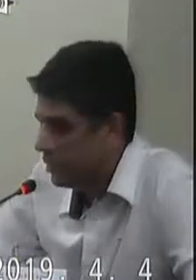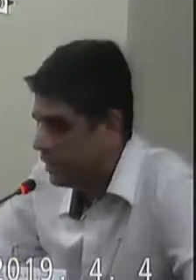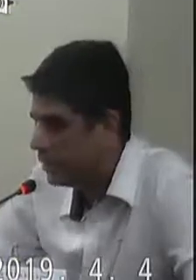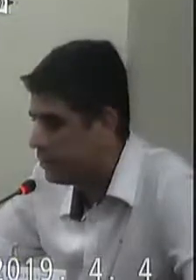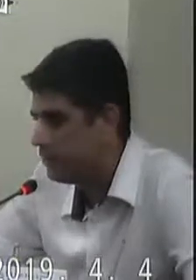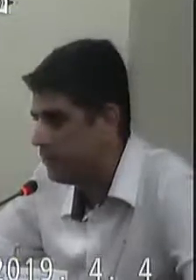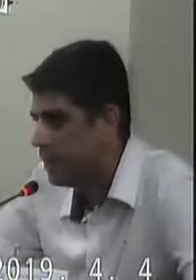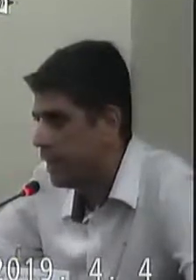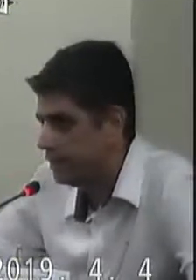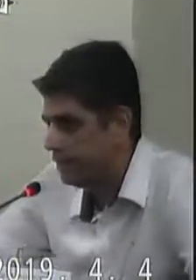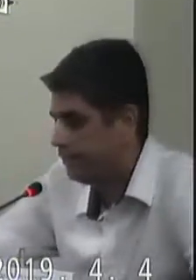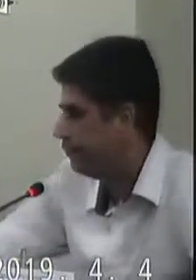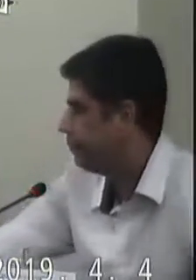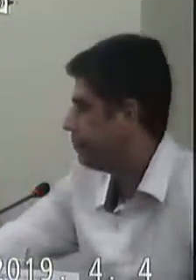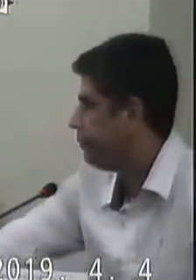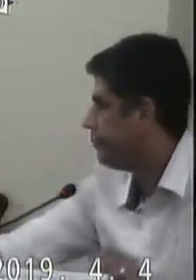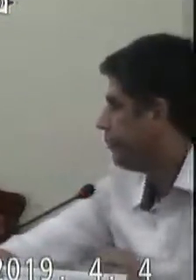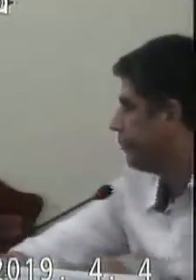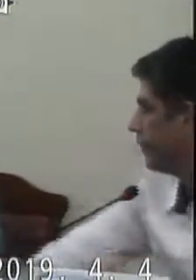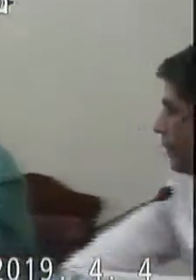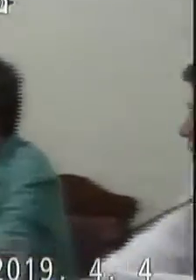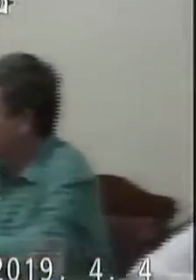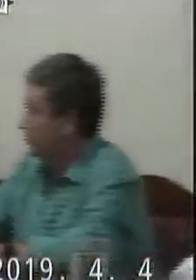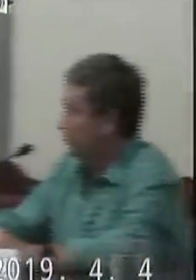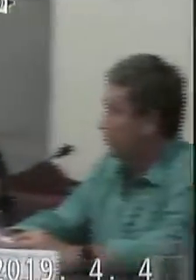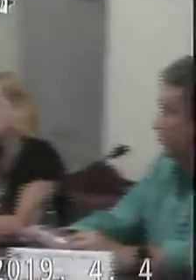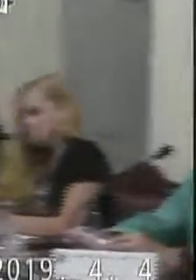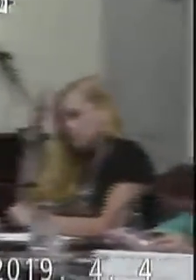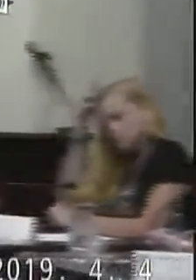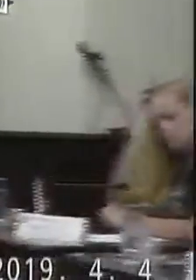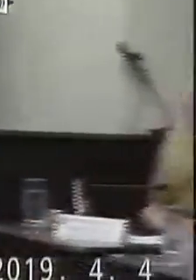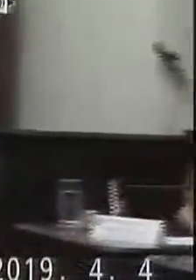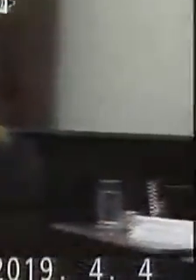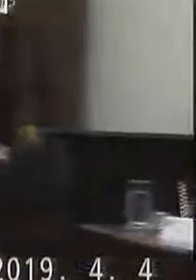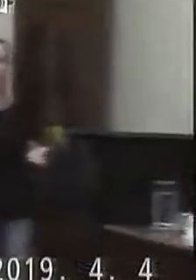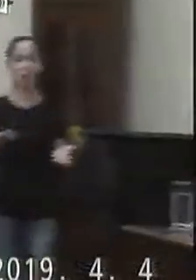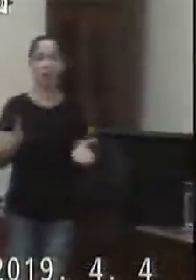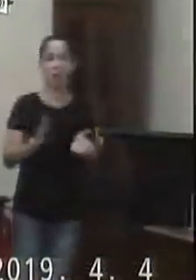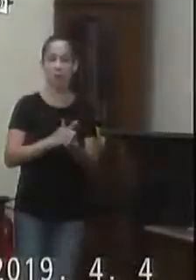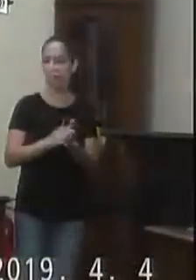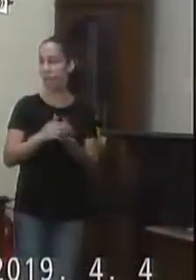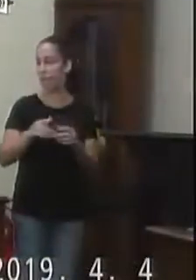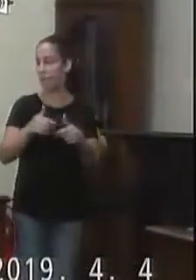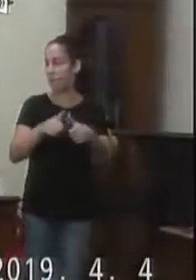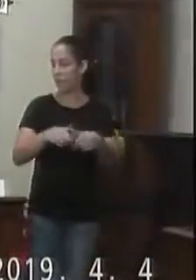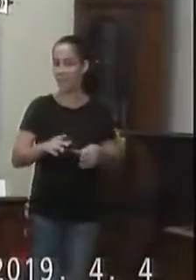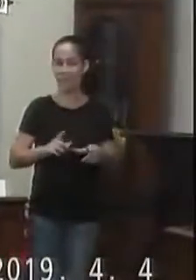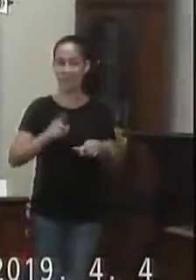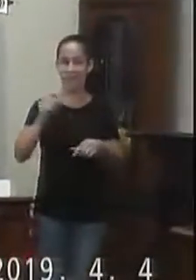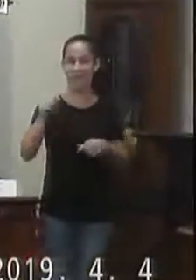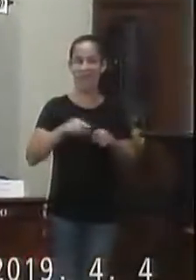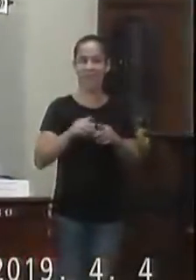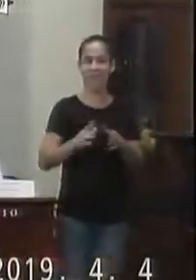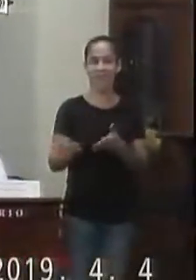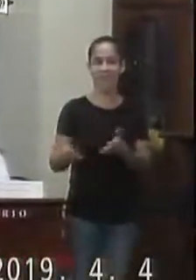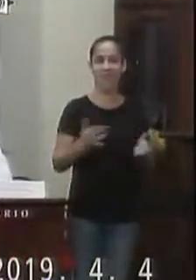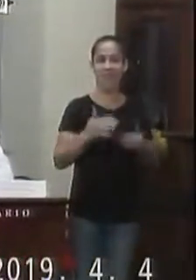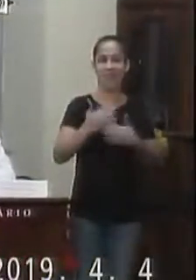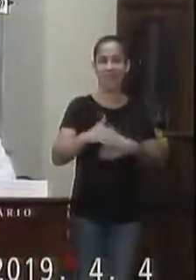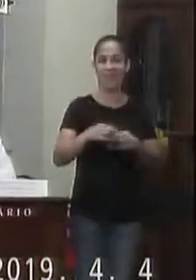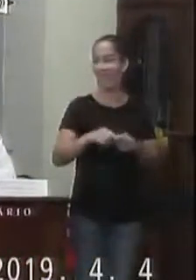aí. Tá certo? Obrigado. Presidente, me permite também, quero parabenizá-los. Provavelmente vocês ficarão e nós sairemos, pois os senhores são